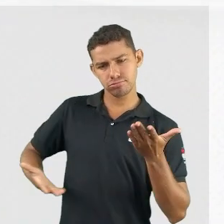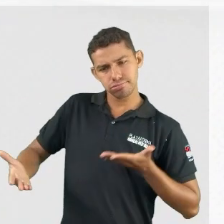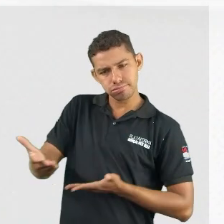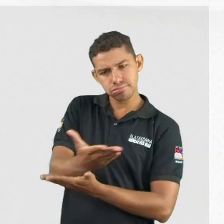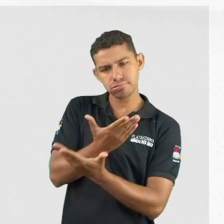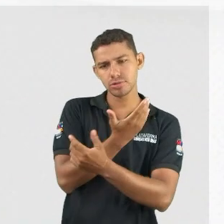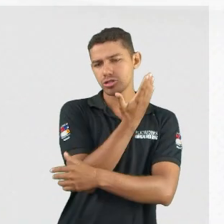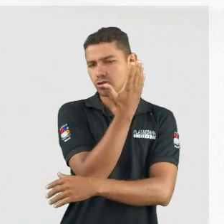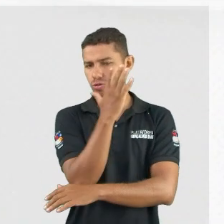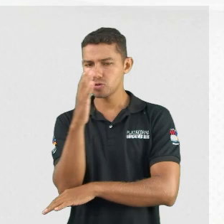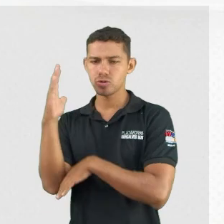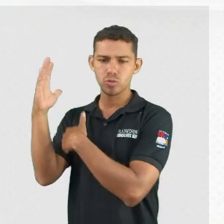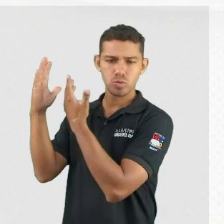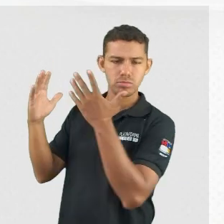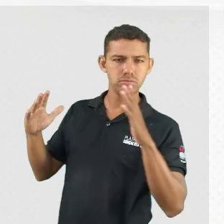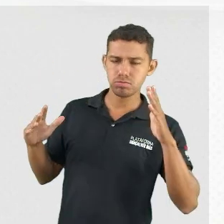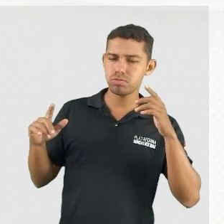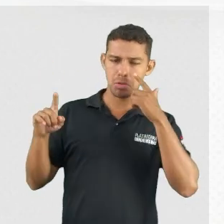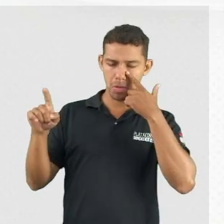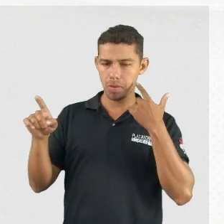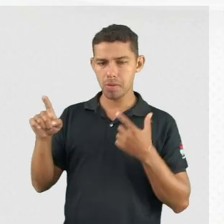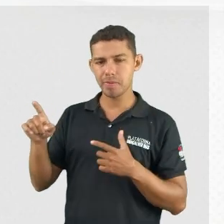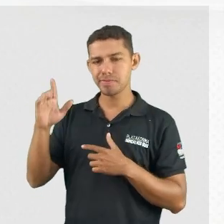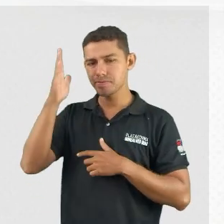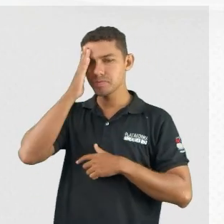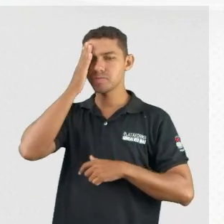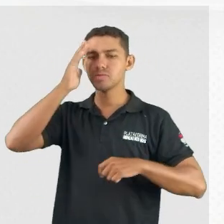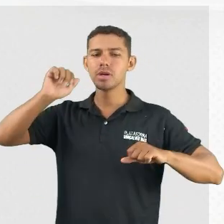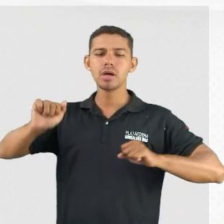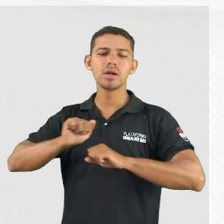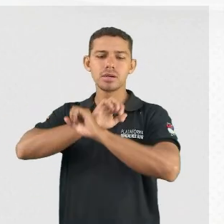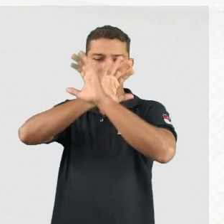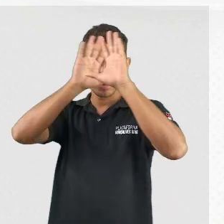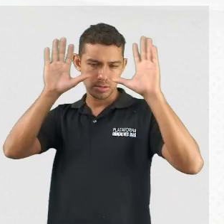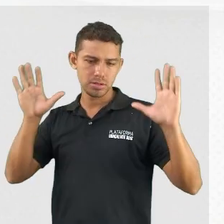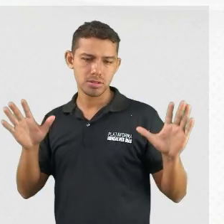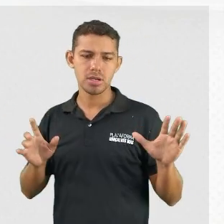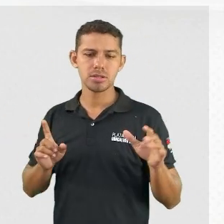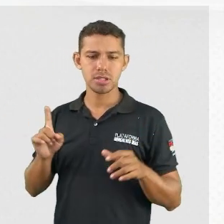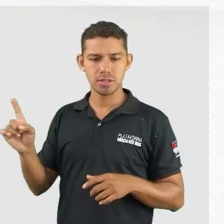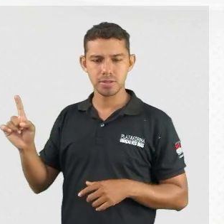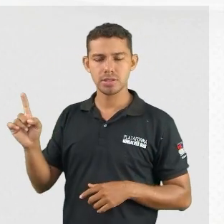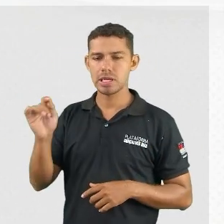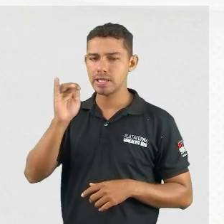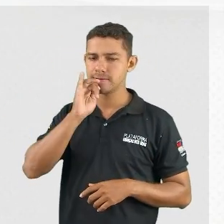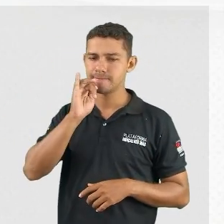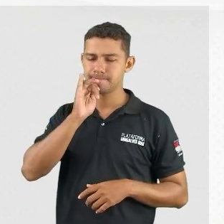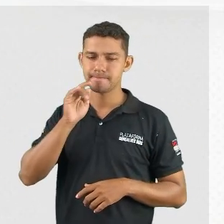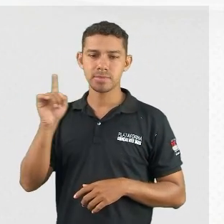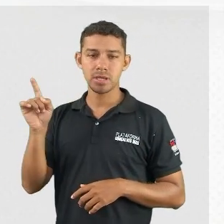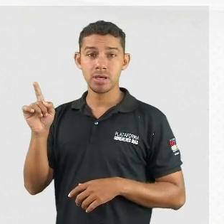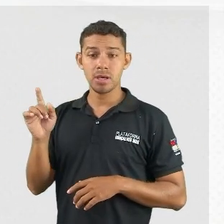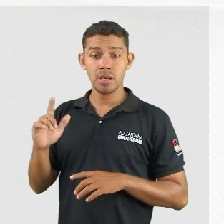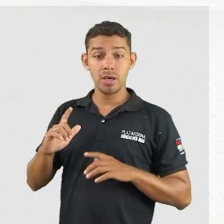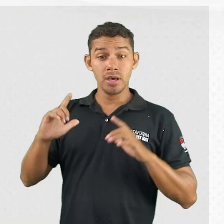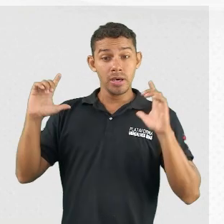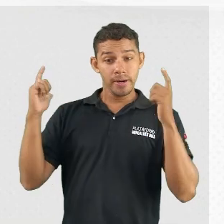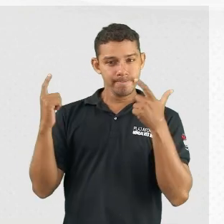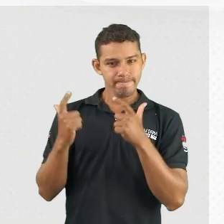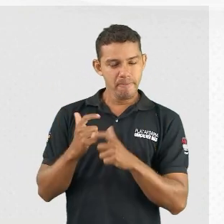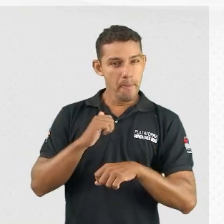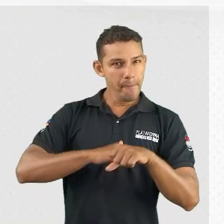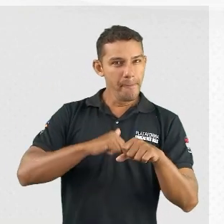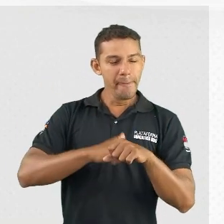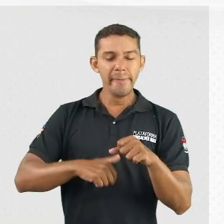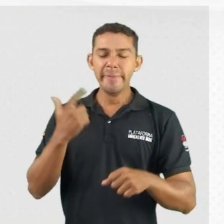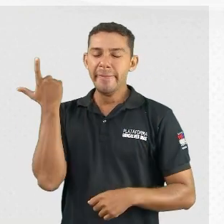a natureza, em harmonia com essa compreensão de dignidade. Quando a gente fala de erradicar a pobreza, a gente fala